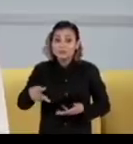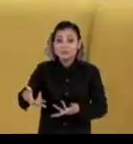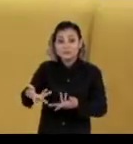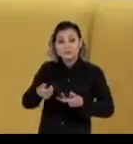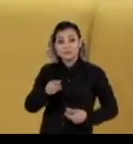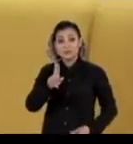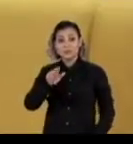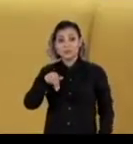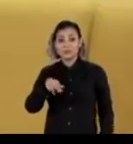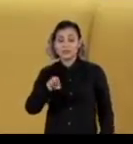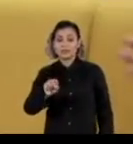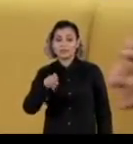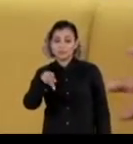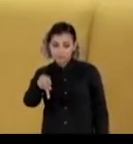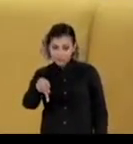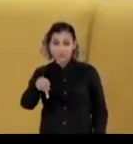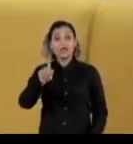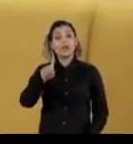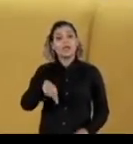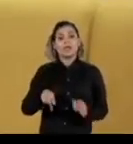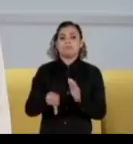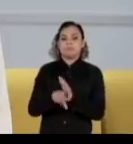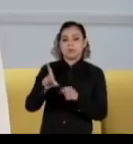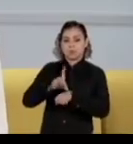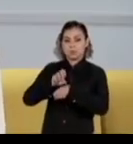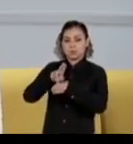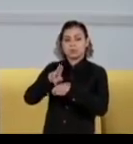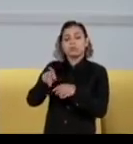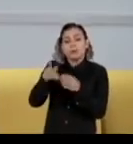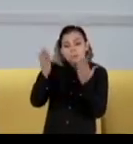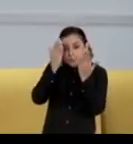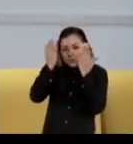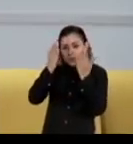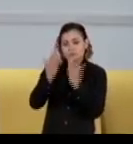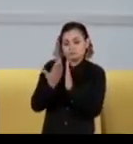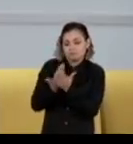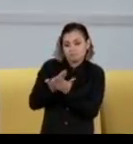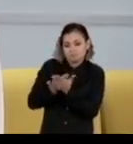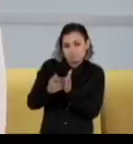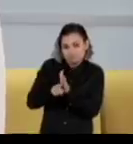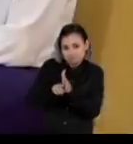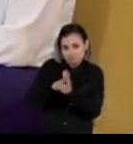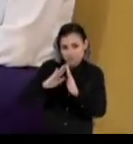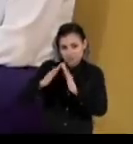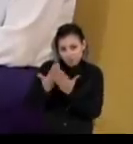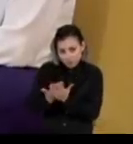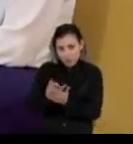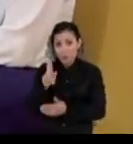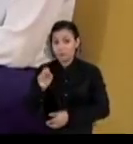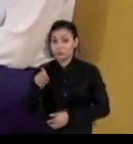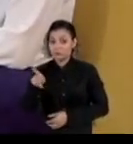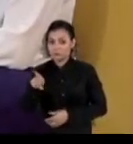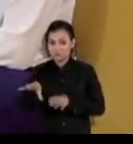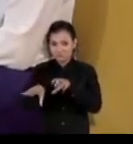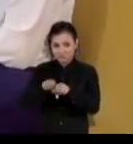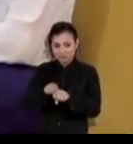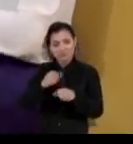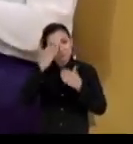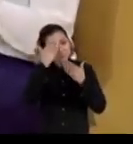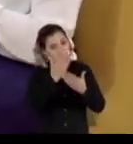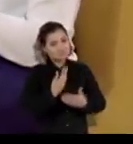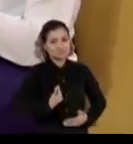Unesp, Luciene Tonheta, que é doutora em Psicologia Escolar pela Universidade de São Paulo. Luciene, muito obrigada pela sua